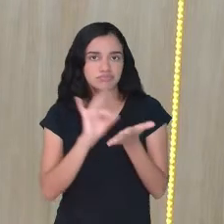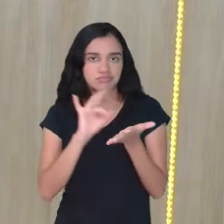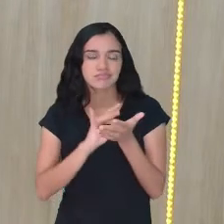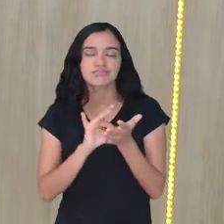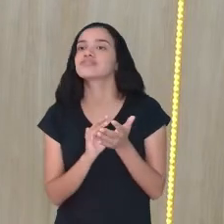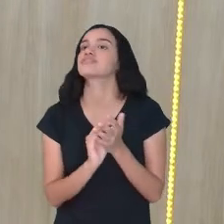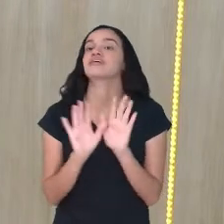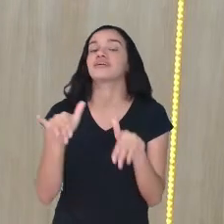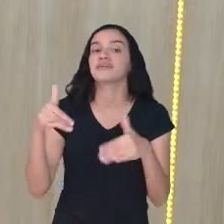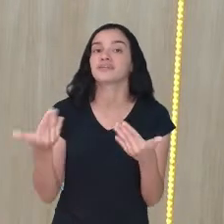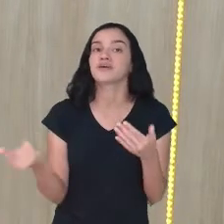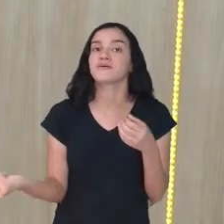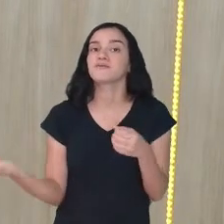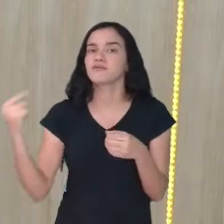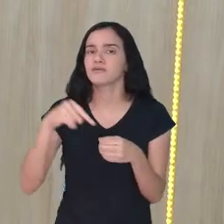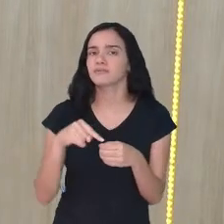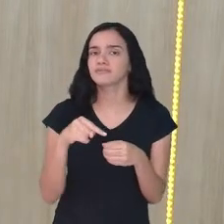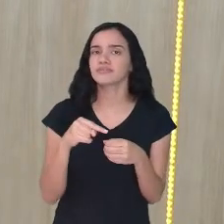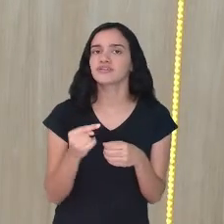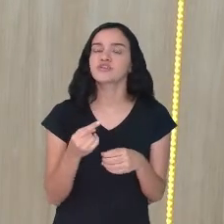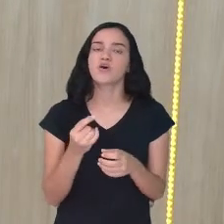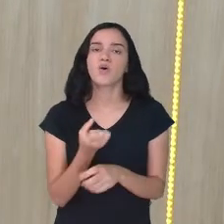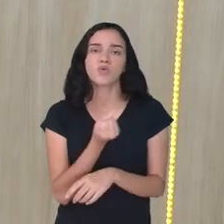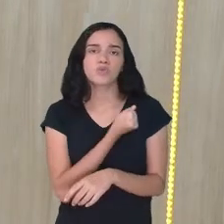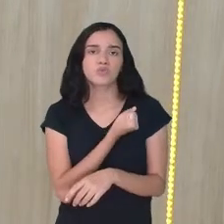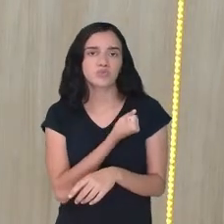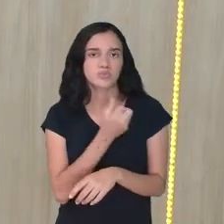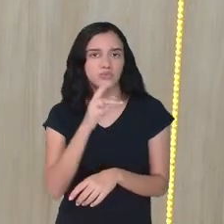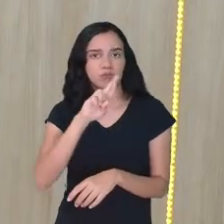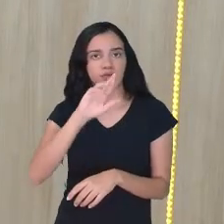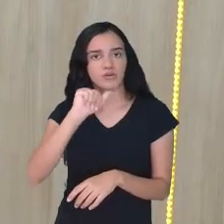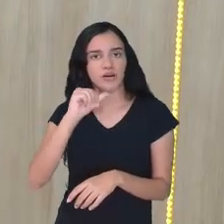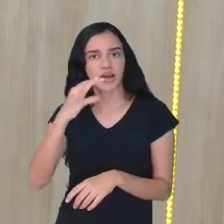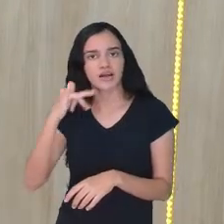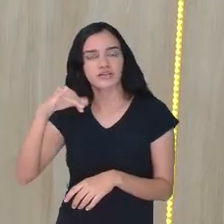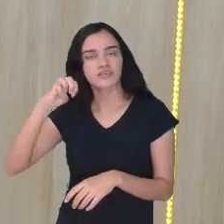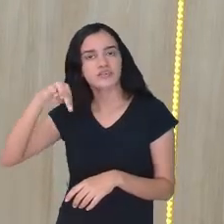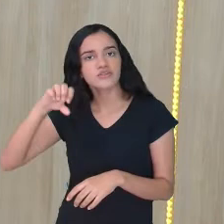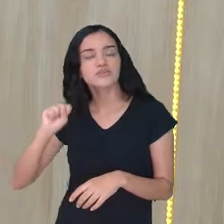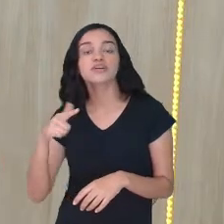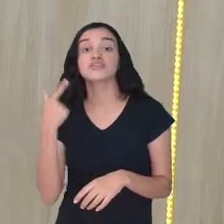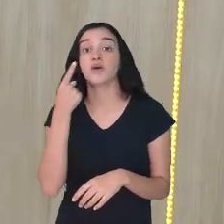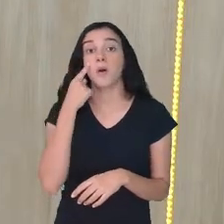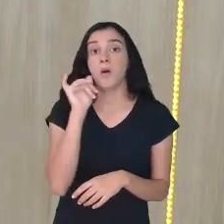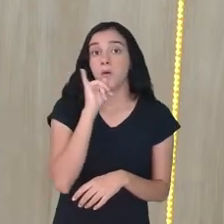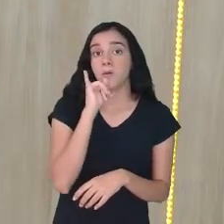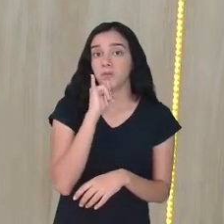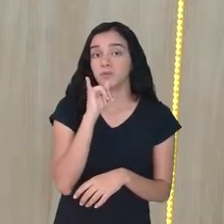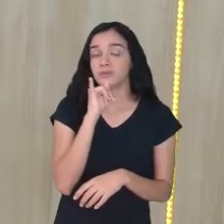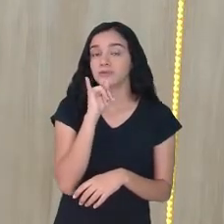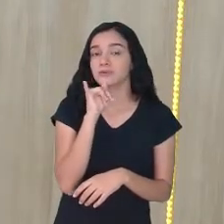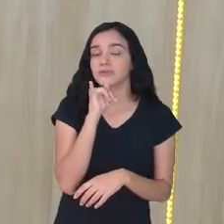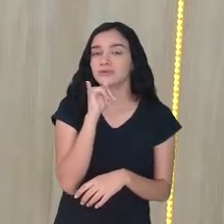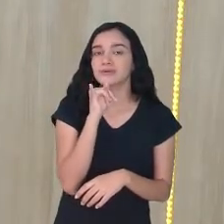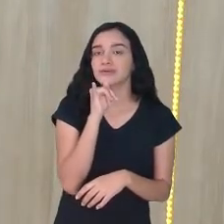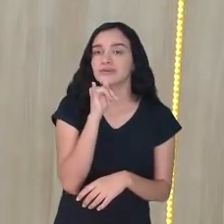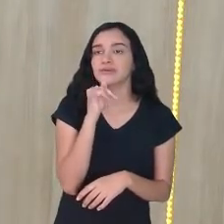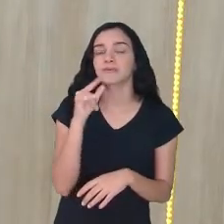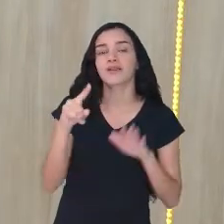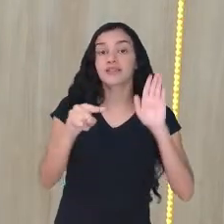Então, voltando aqui, os números racionais, e aqui no caso, o exemplo dele já traz os